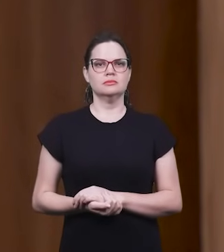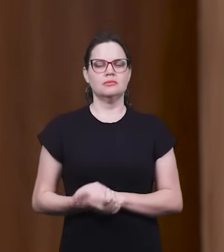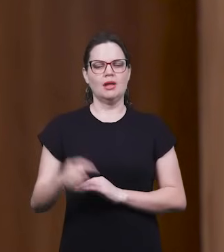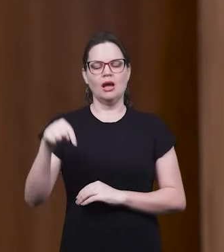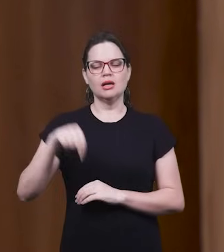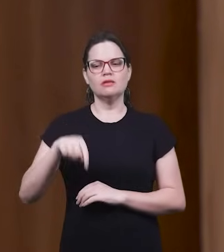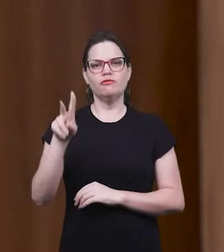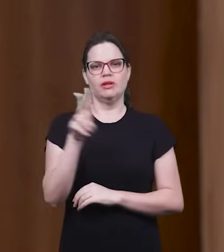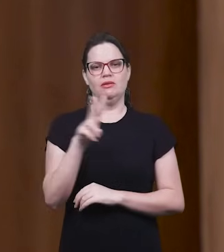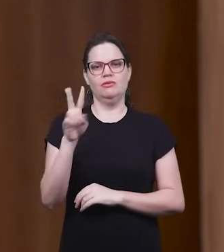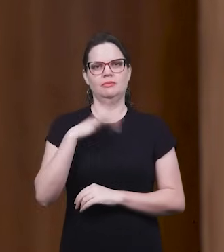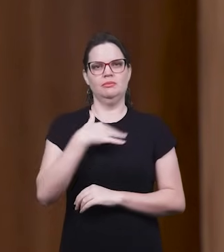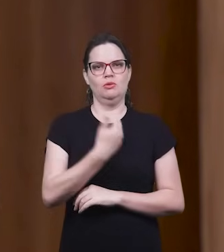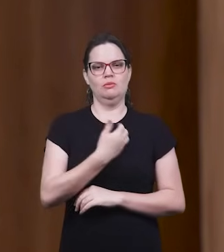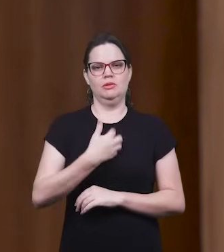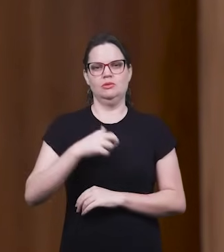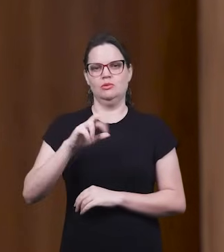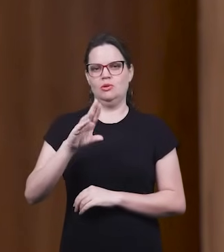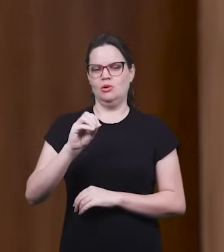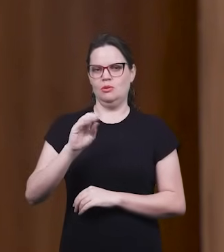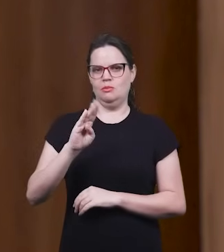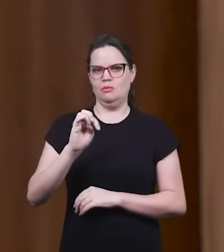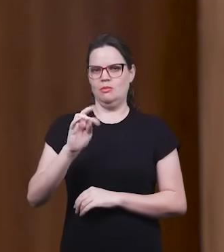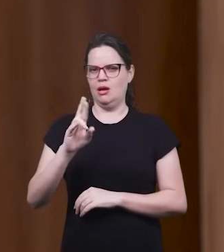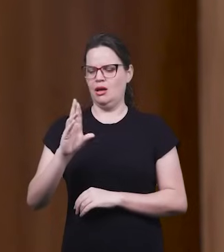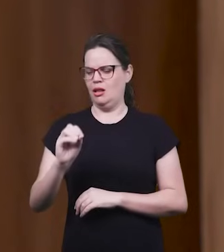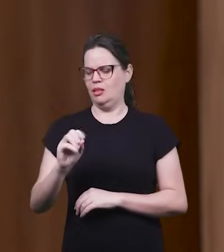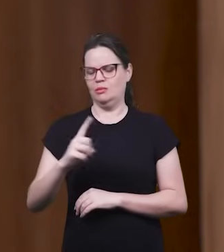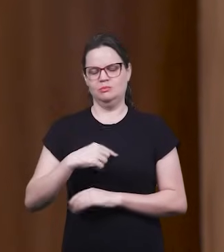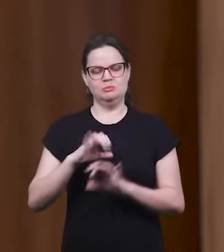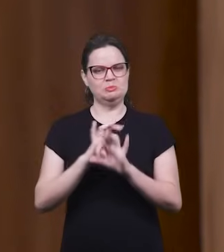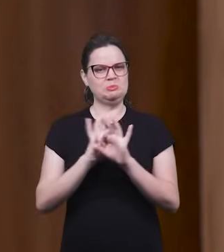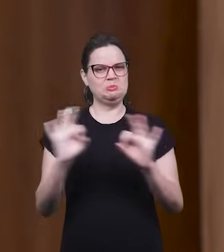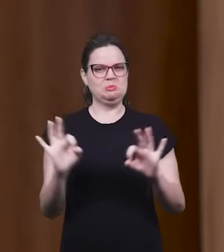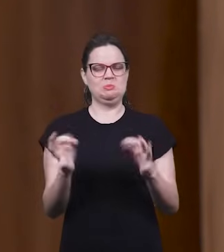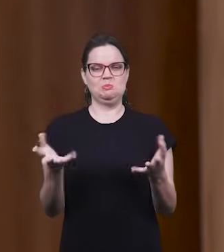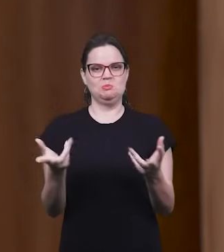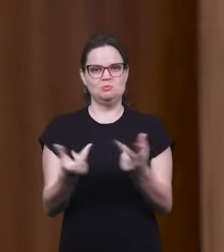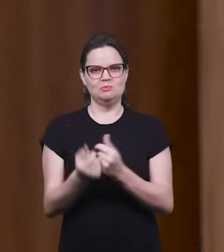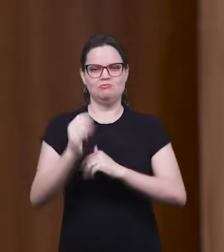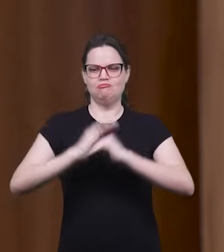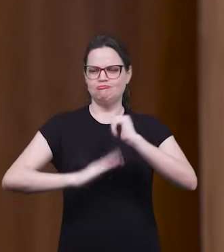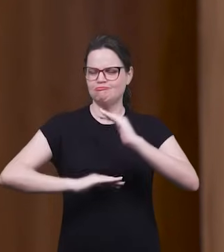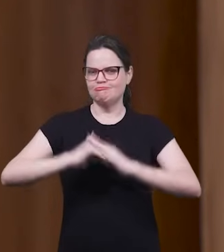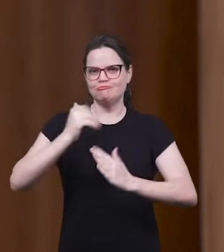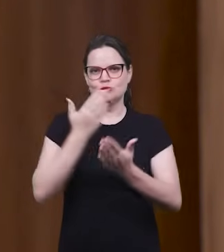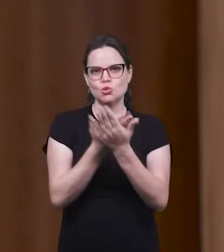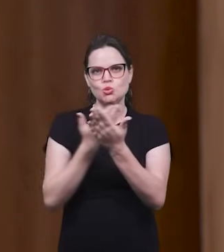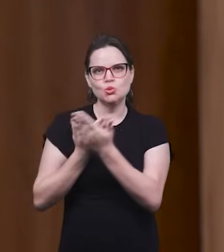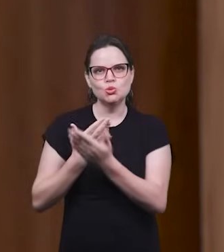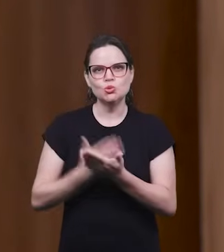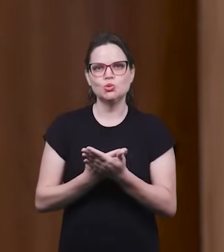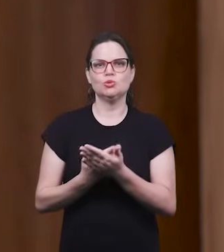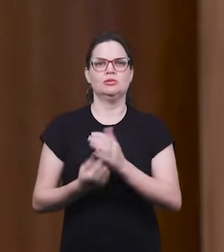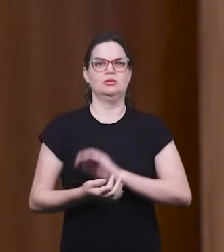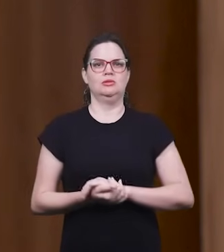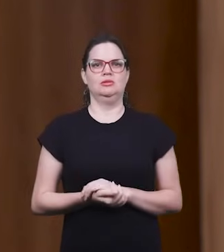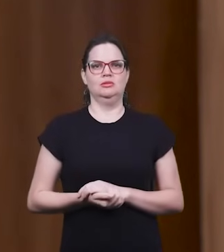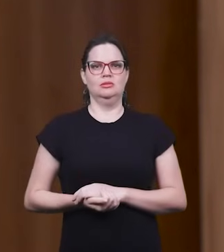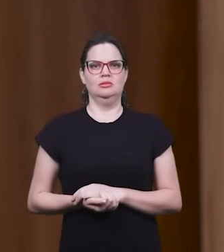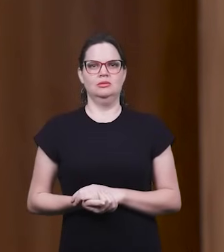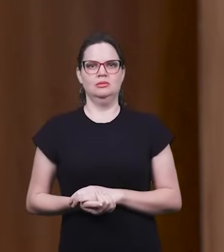aqui mesmo, Vila Velha, meu colega aqui, o Roberto Léo, rapaz muito preparado, estudioso. Eu passava